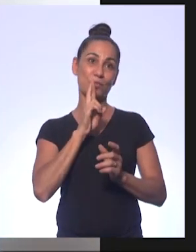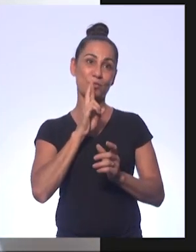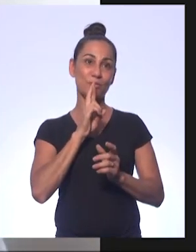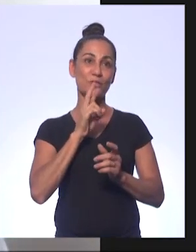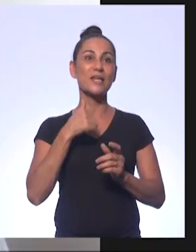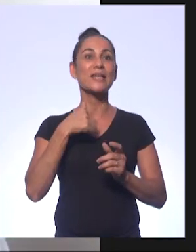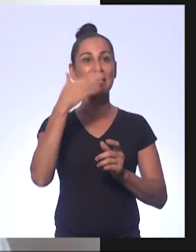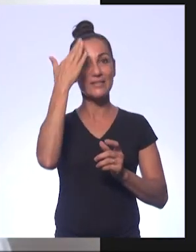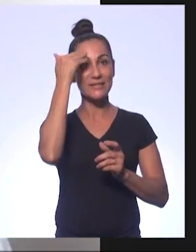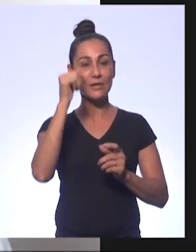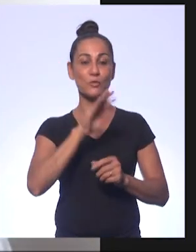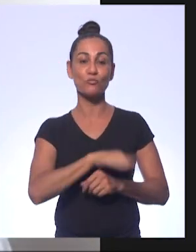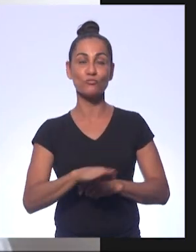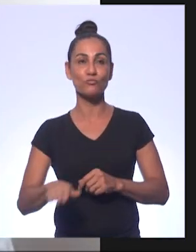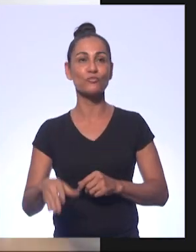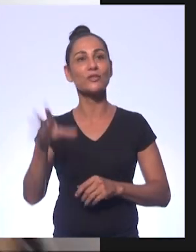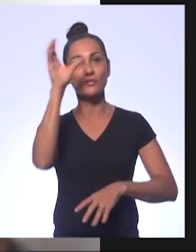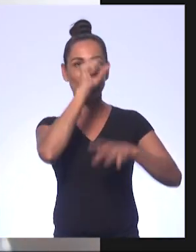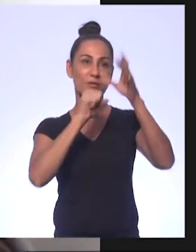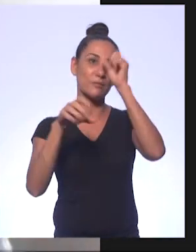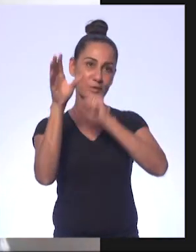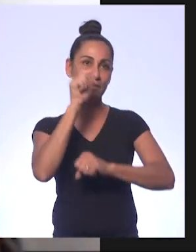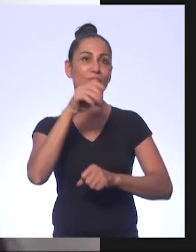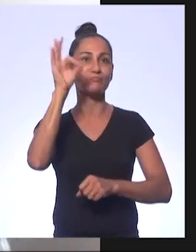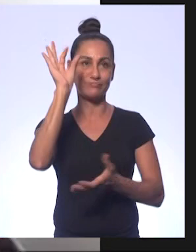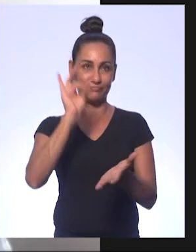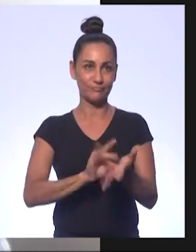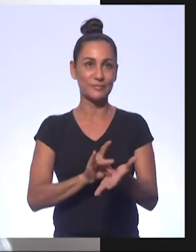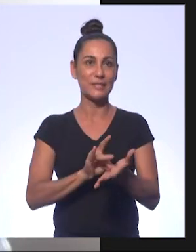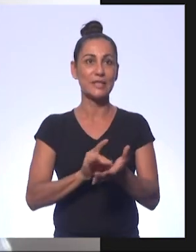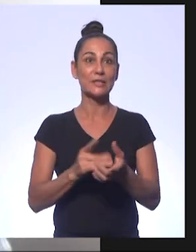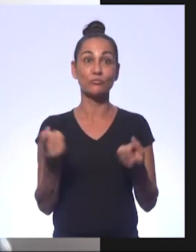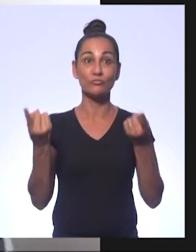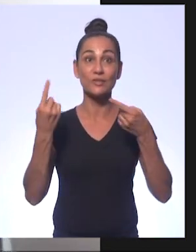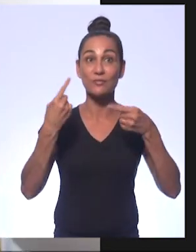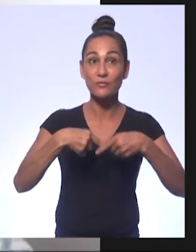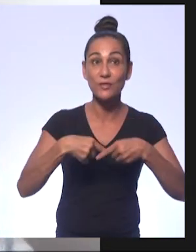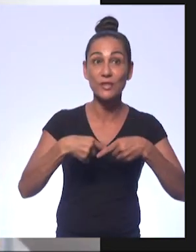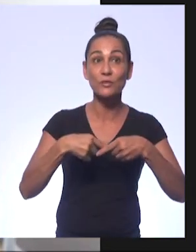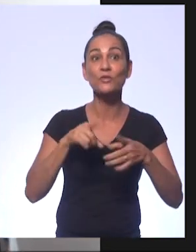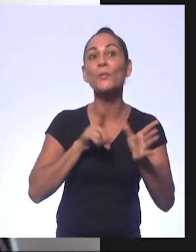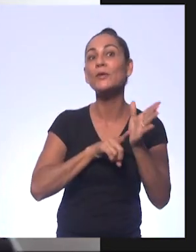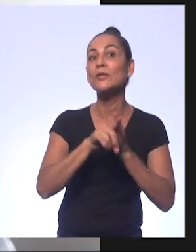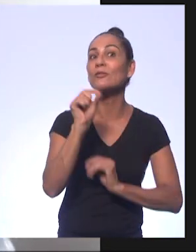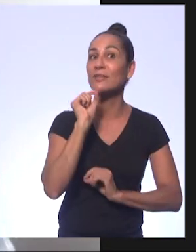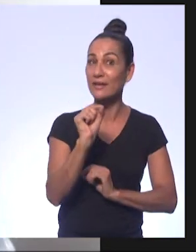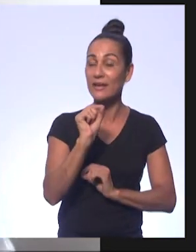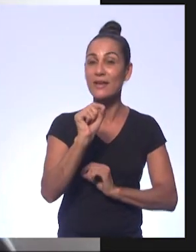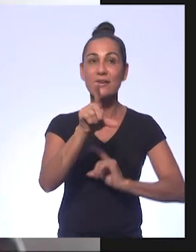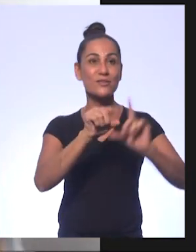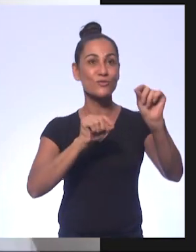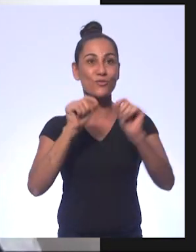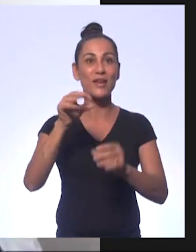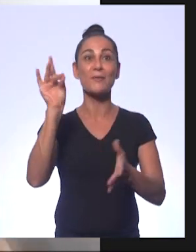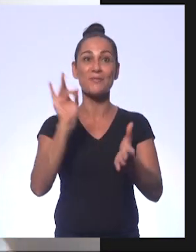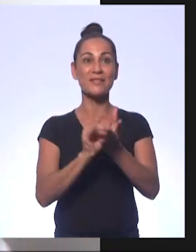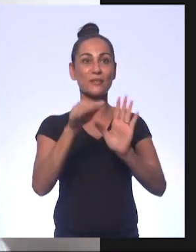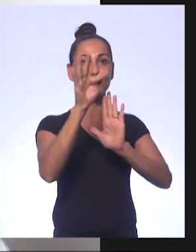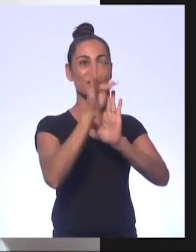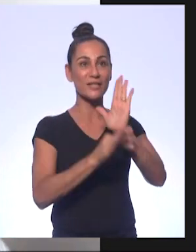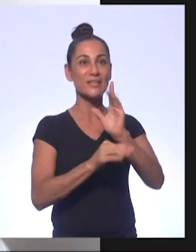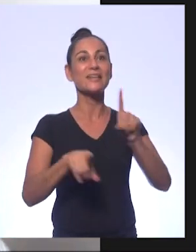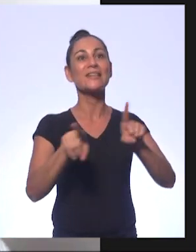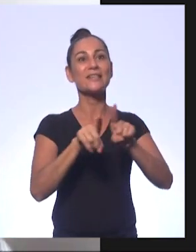que o estudante aprendeu. Então é isso que o desafio que eu estou colocando é isso, escolher bem os textos e escolher bem